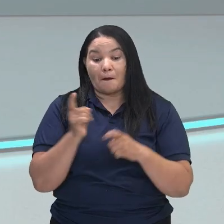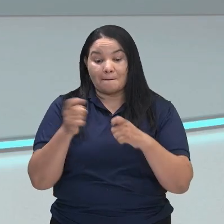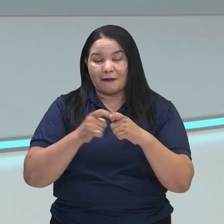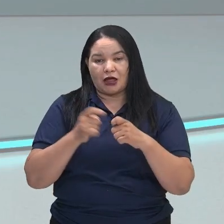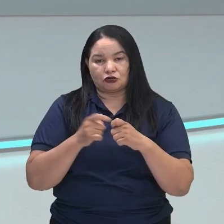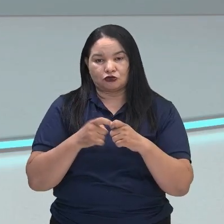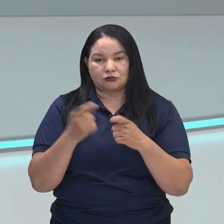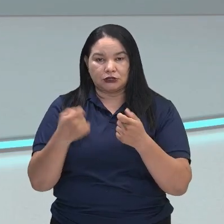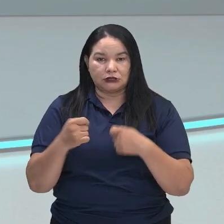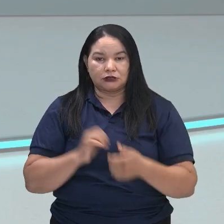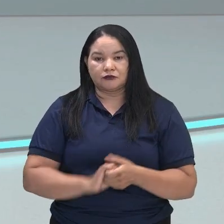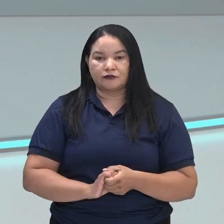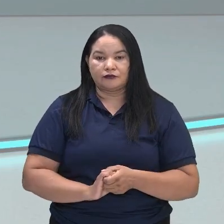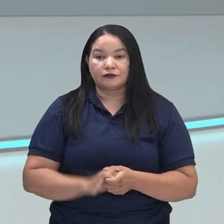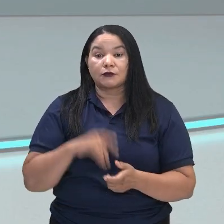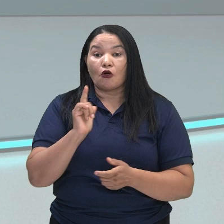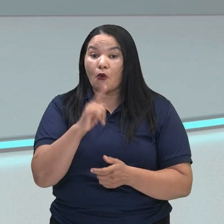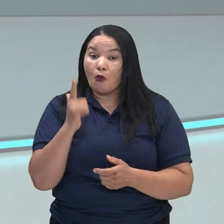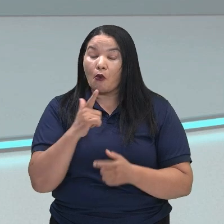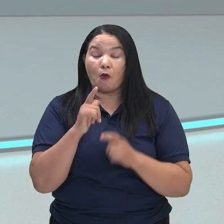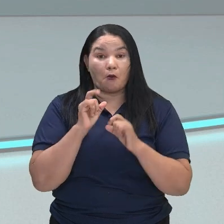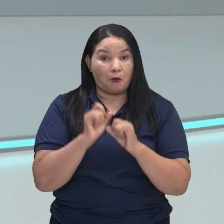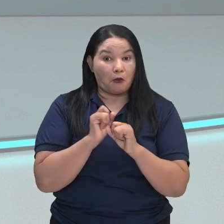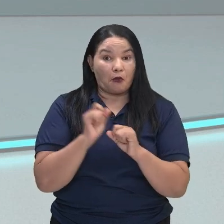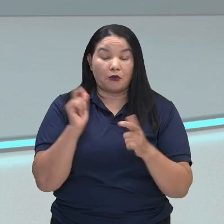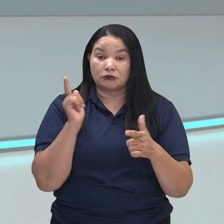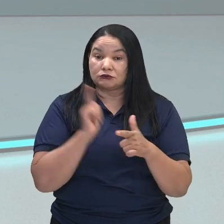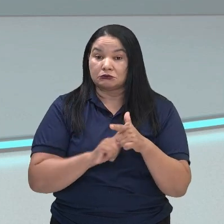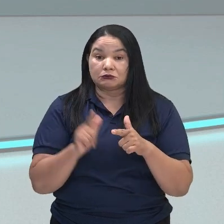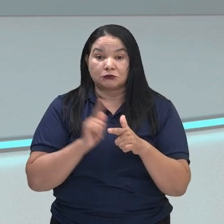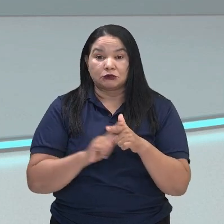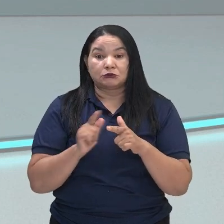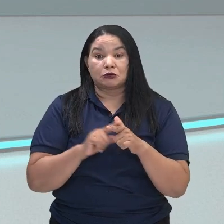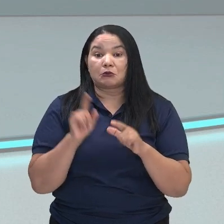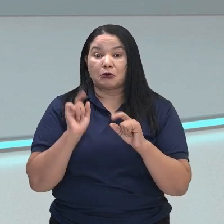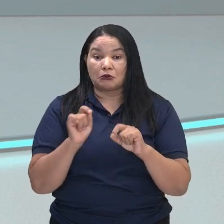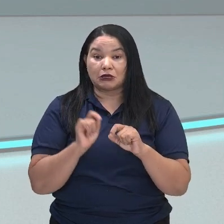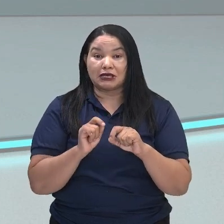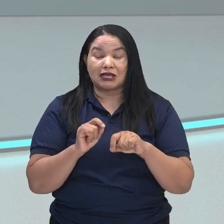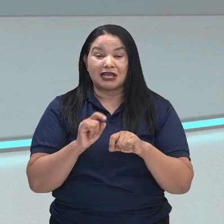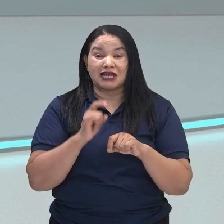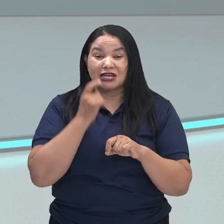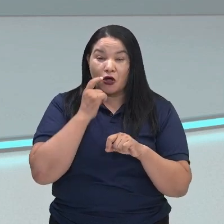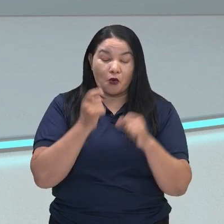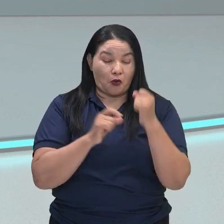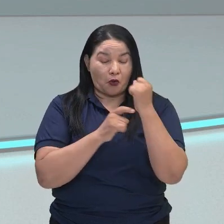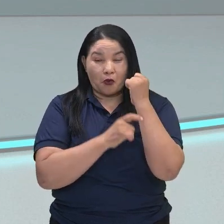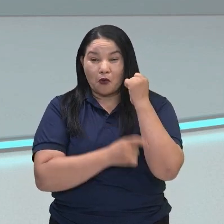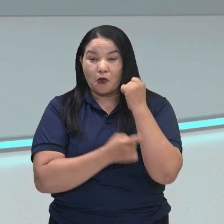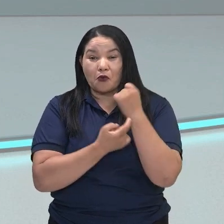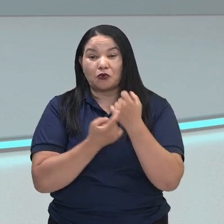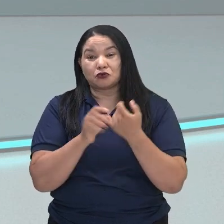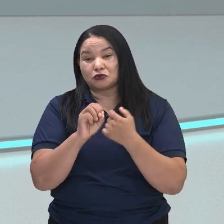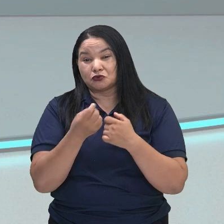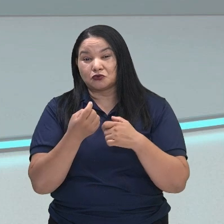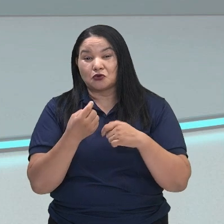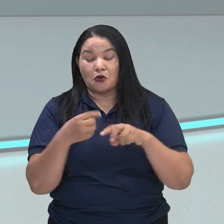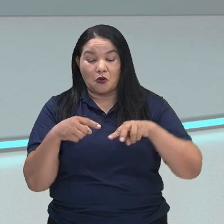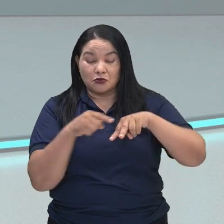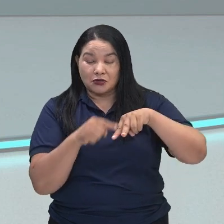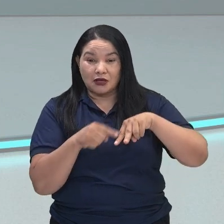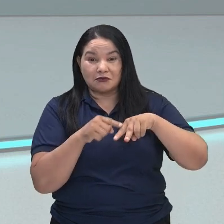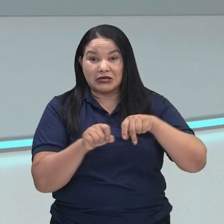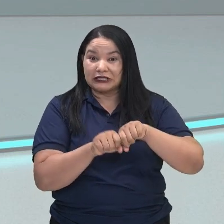Prosseguindo, outra situação que pode ocorrer, outro acidente, são as fraturas. As fraturas são o quê? Quebra ou fissura